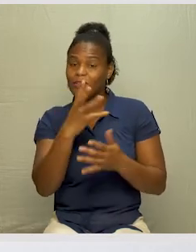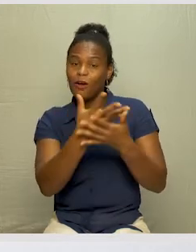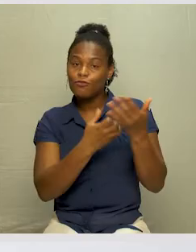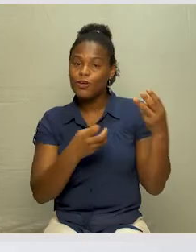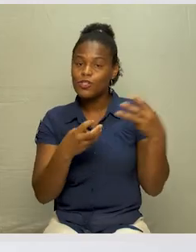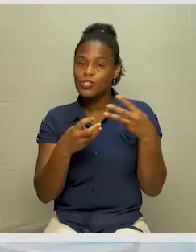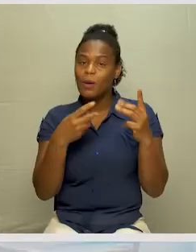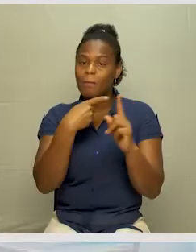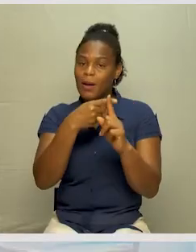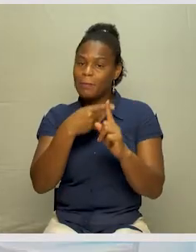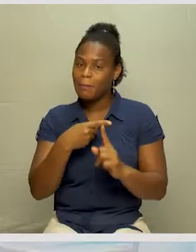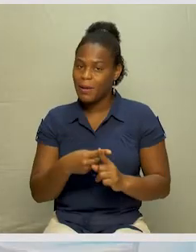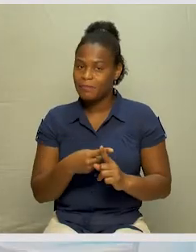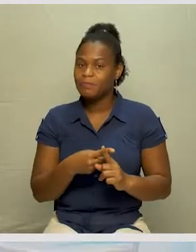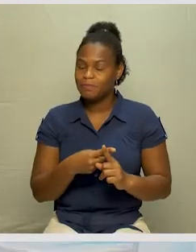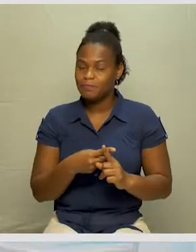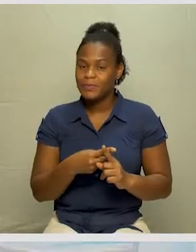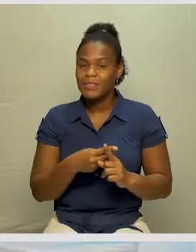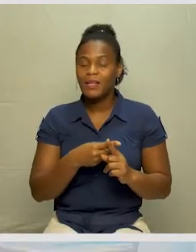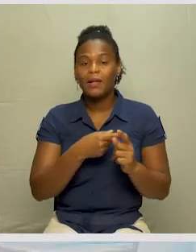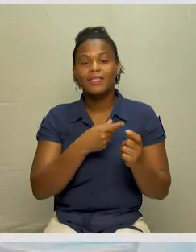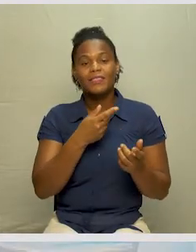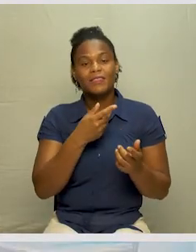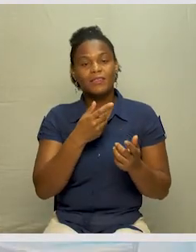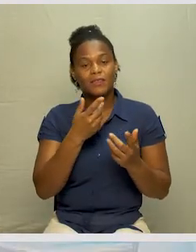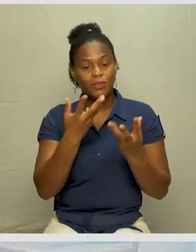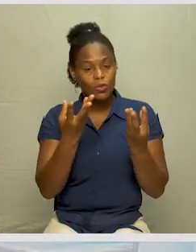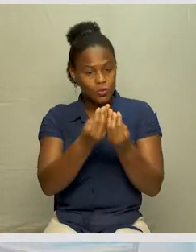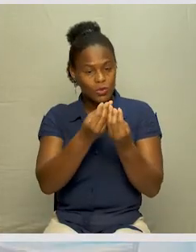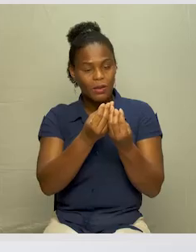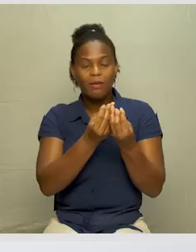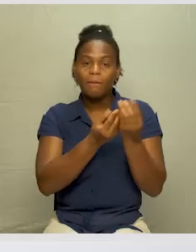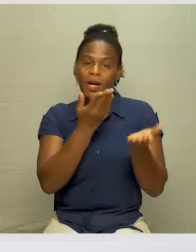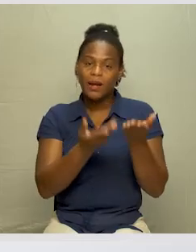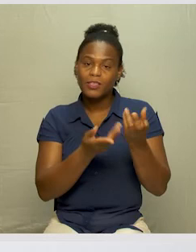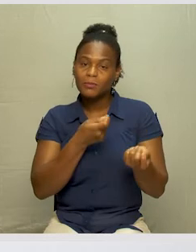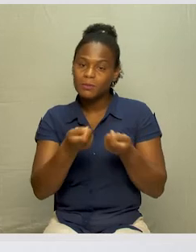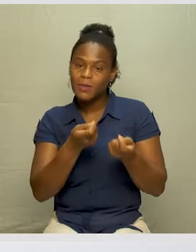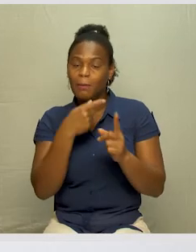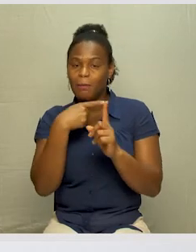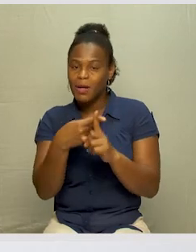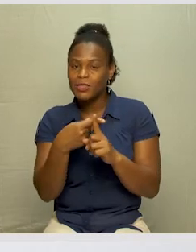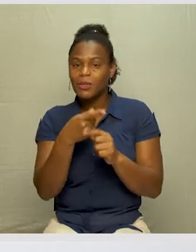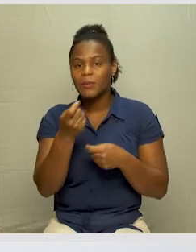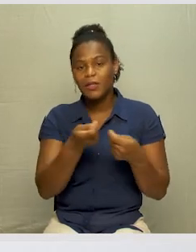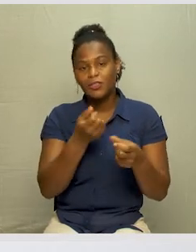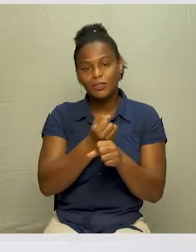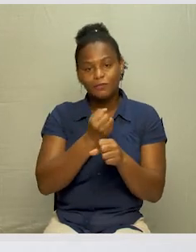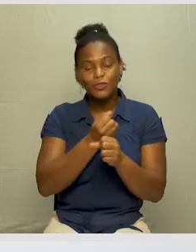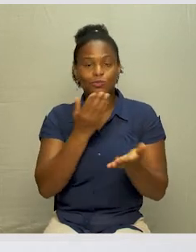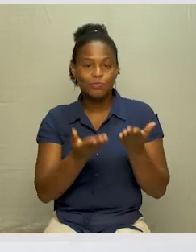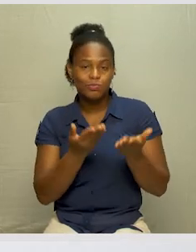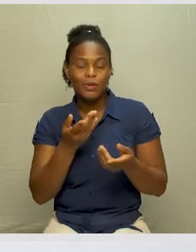suas componentes. Ou seja, é o saldo da balança de mercadorias, mais o saldo da balança de serviços, mais o saldo da balança